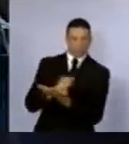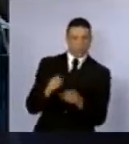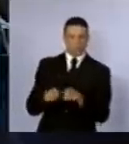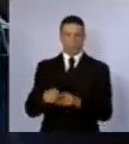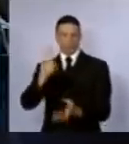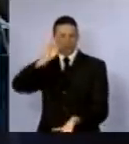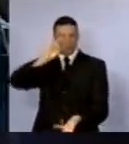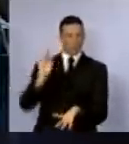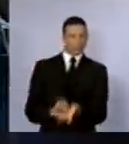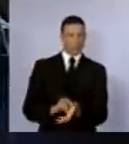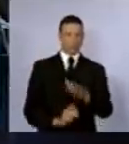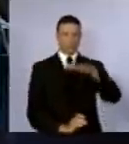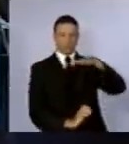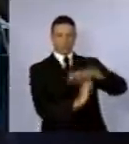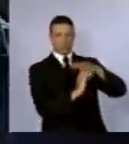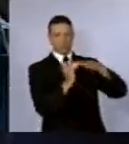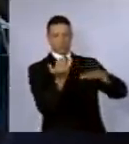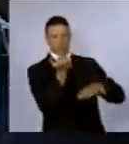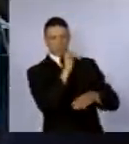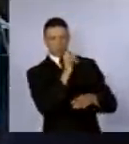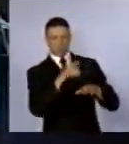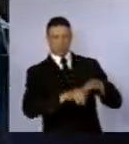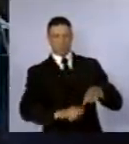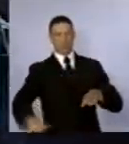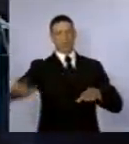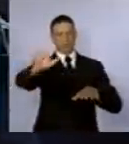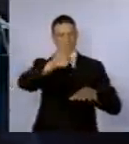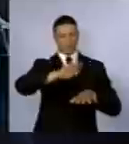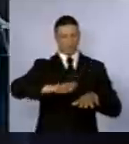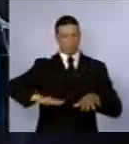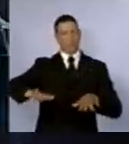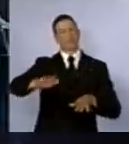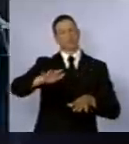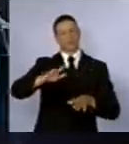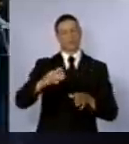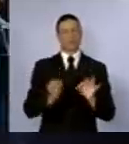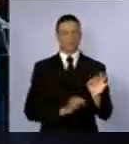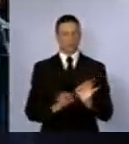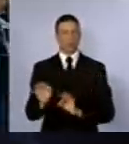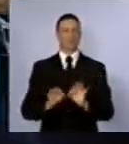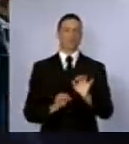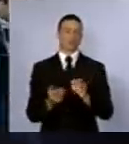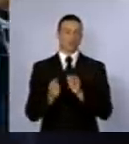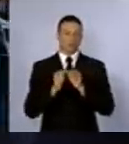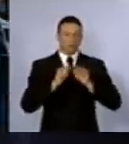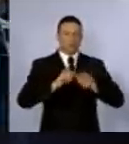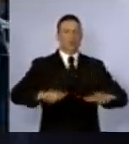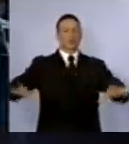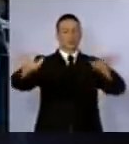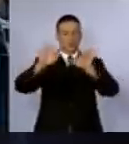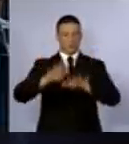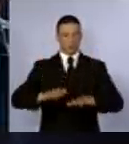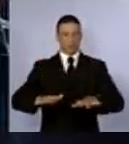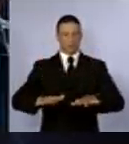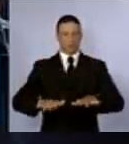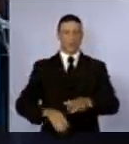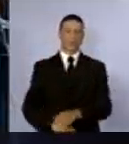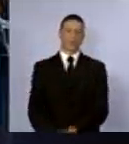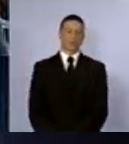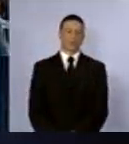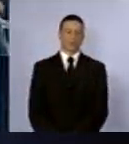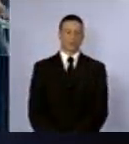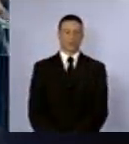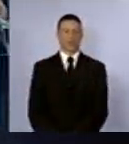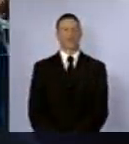efetiva, né, dos sistemas de energia, a partir das concessões que são definidas para transmissão, distribuição e geração. Né. Esse